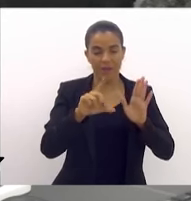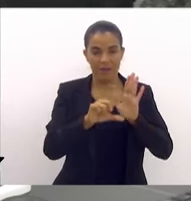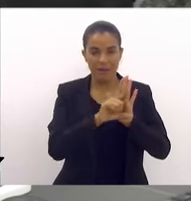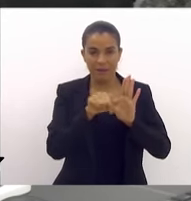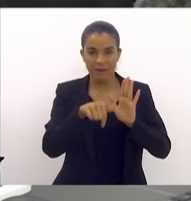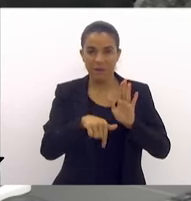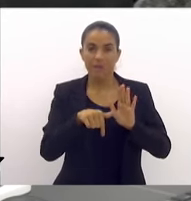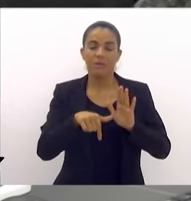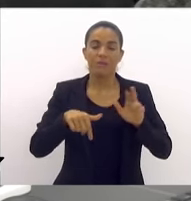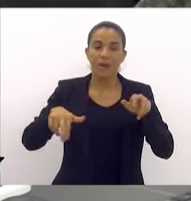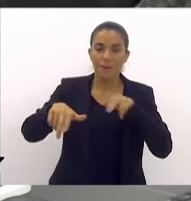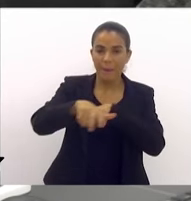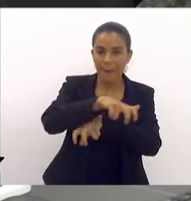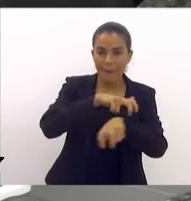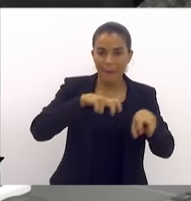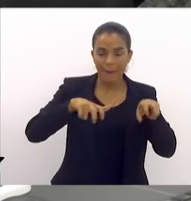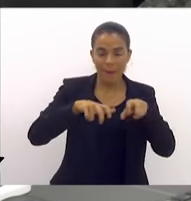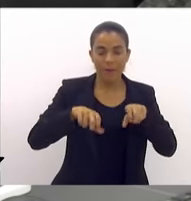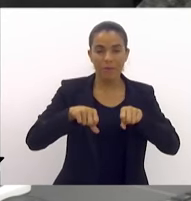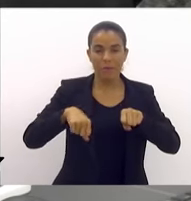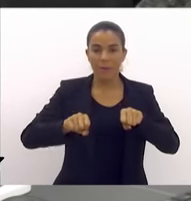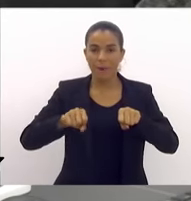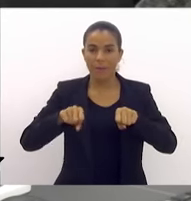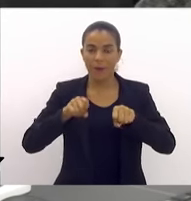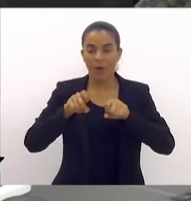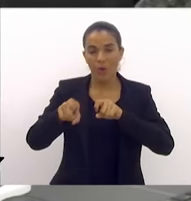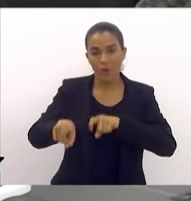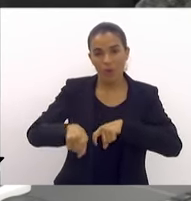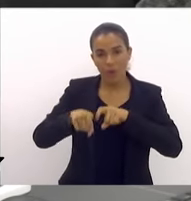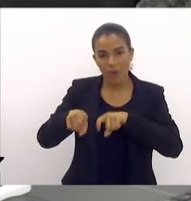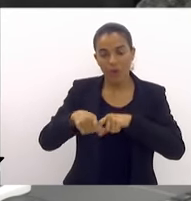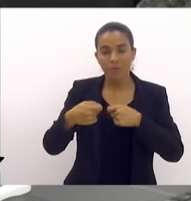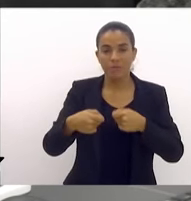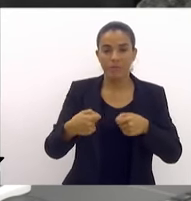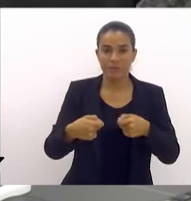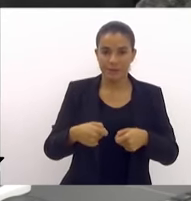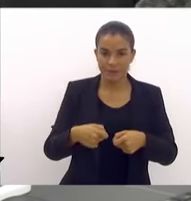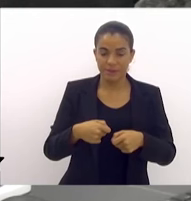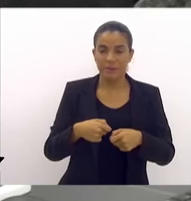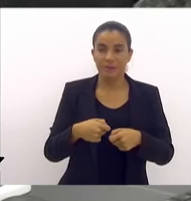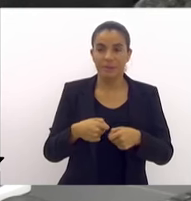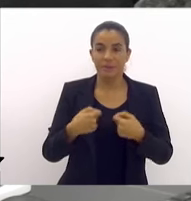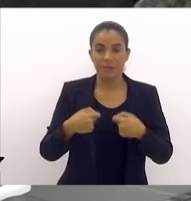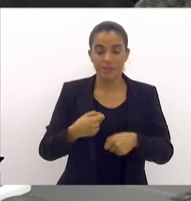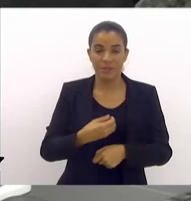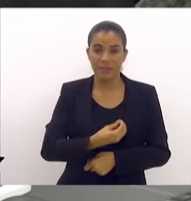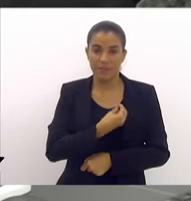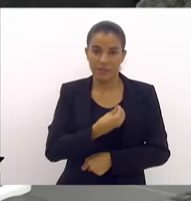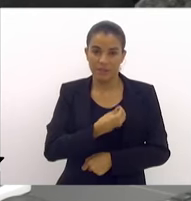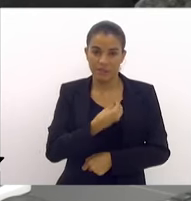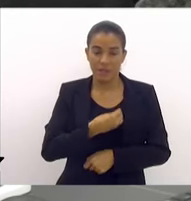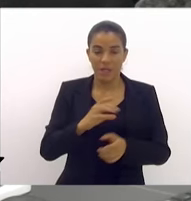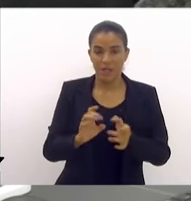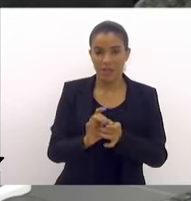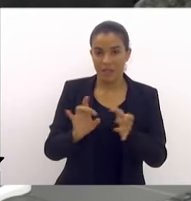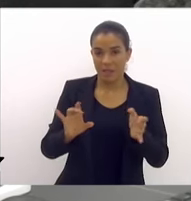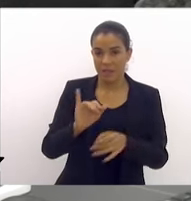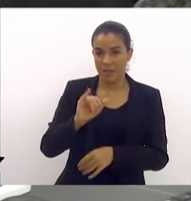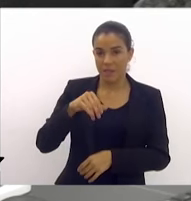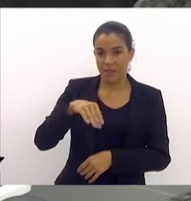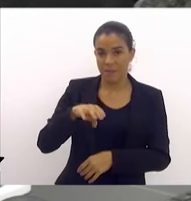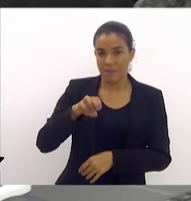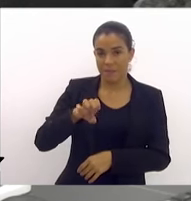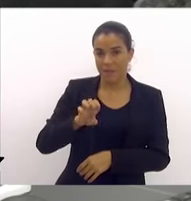para circulares vias públicas, urbanas ou rurais, deverão estar homologados pelo Imetro